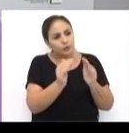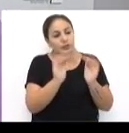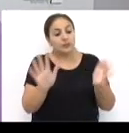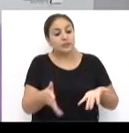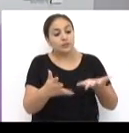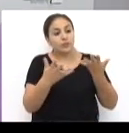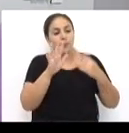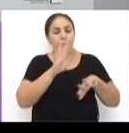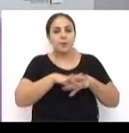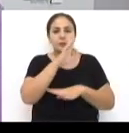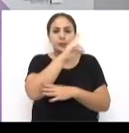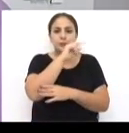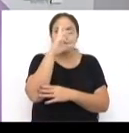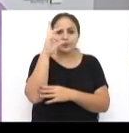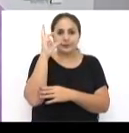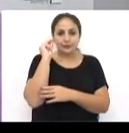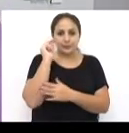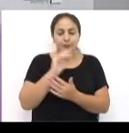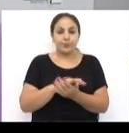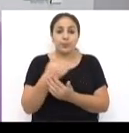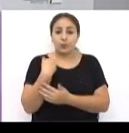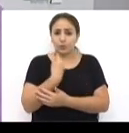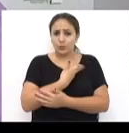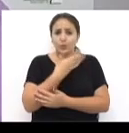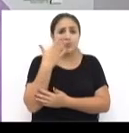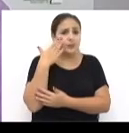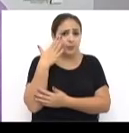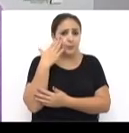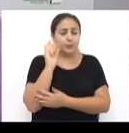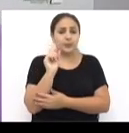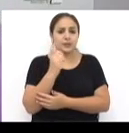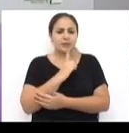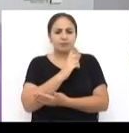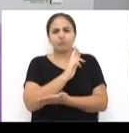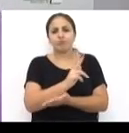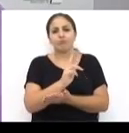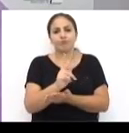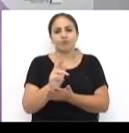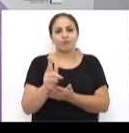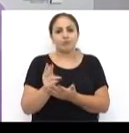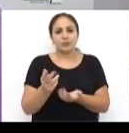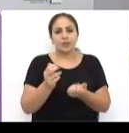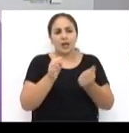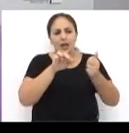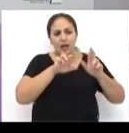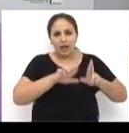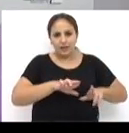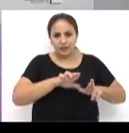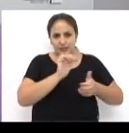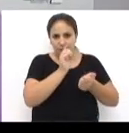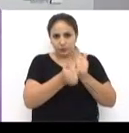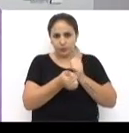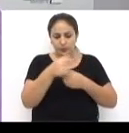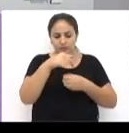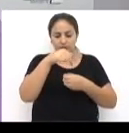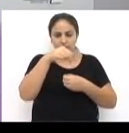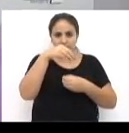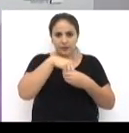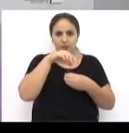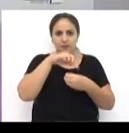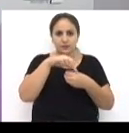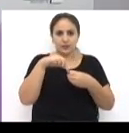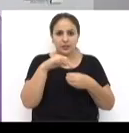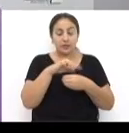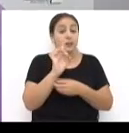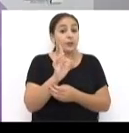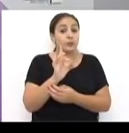mais por parte do Executivo Municipal. A gente sabe que nós temos diversas modalidades esportivas na nossa cidade,